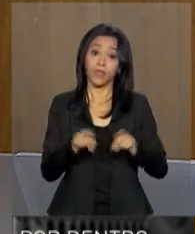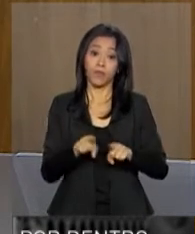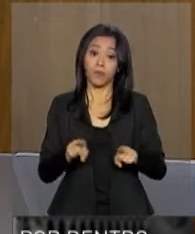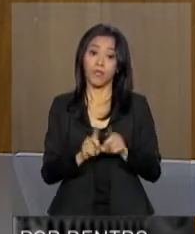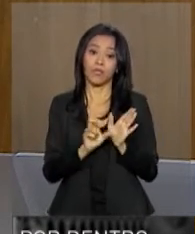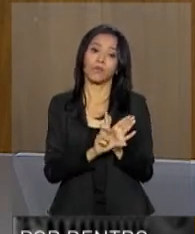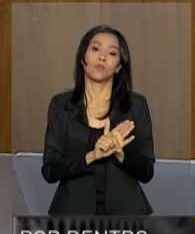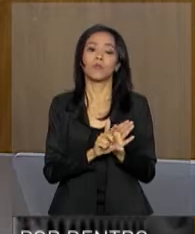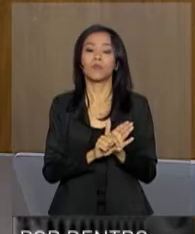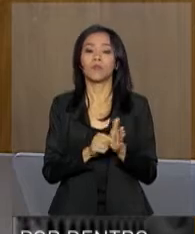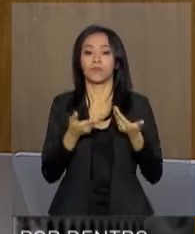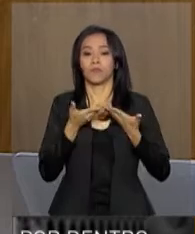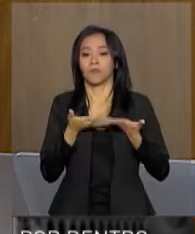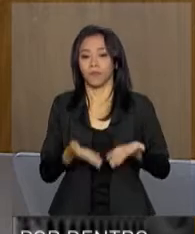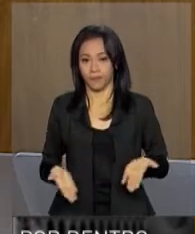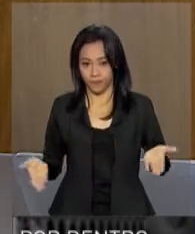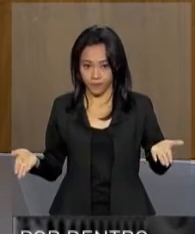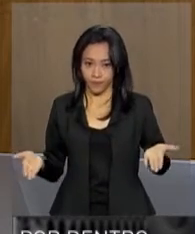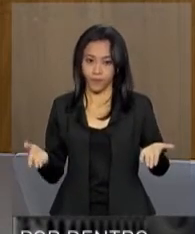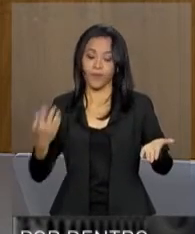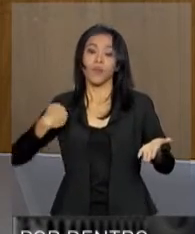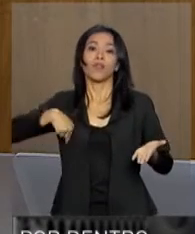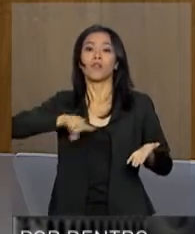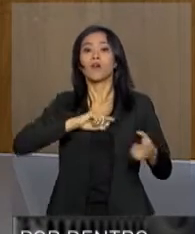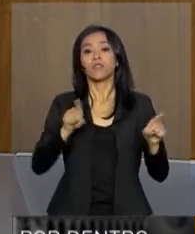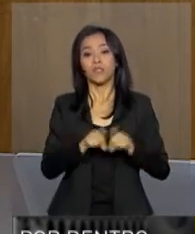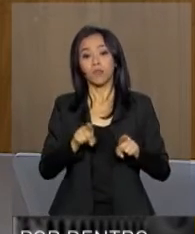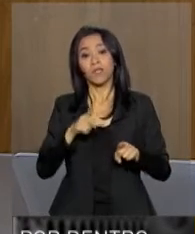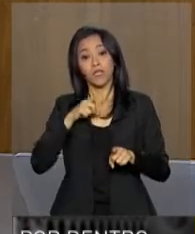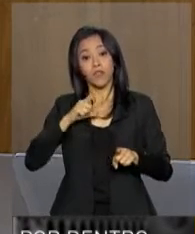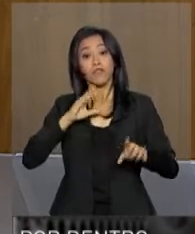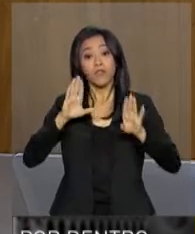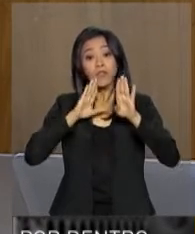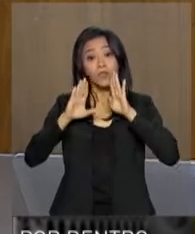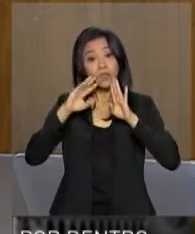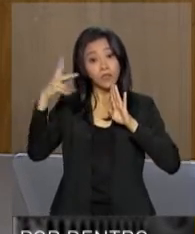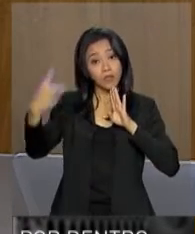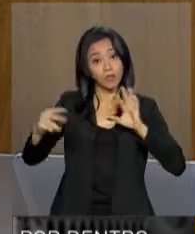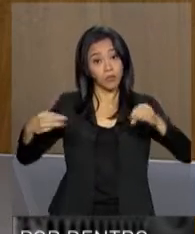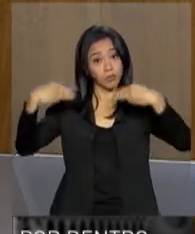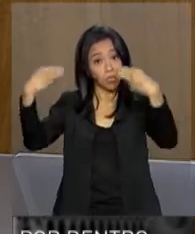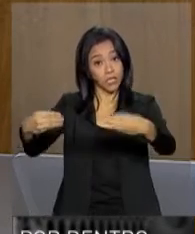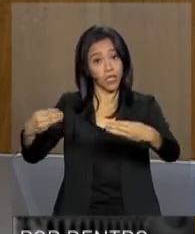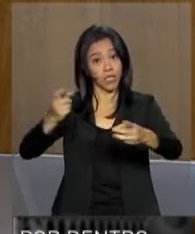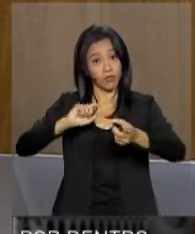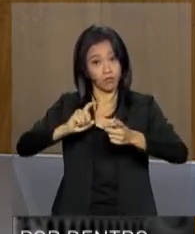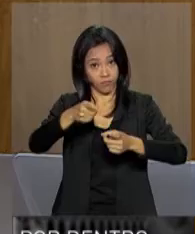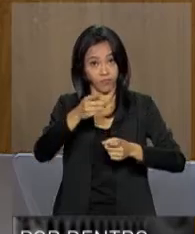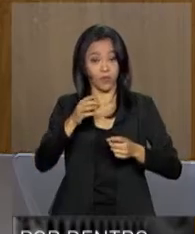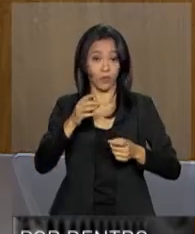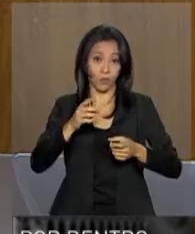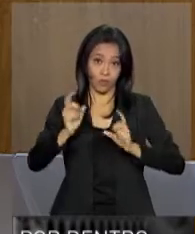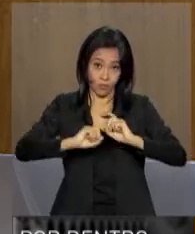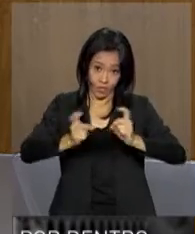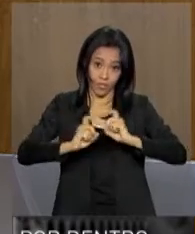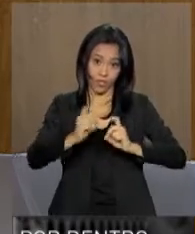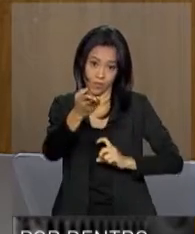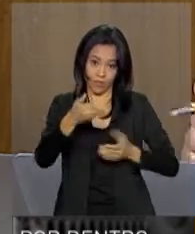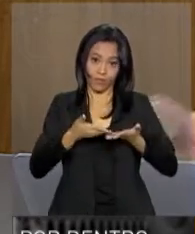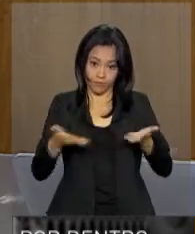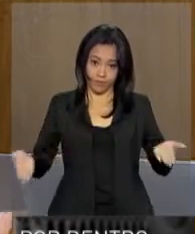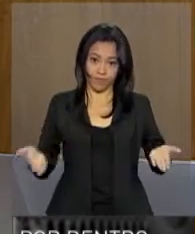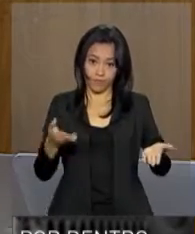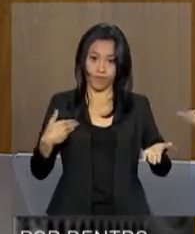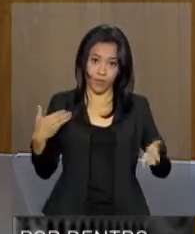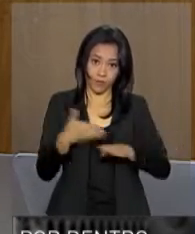na roupa planalto nós estamos ao vivo também pelo facebook do ministério do planejamento no facebook.com barra planejamento br